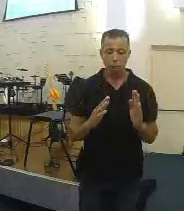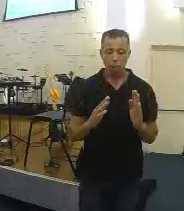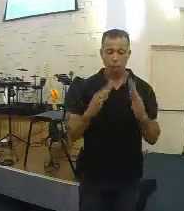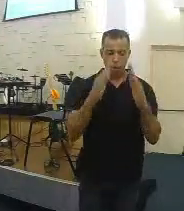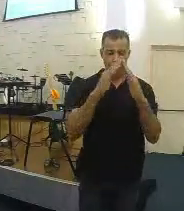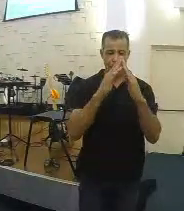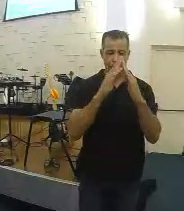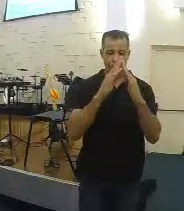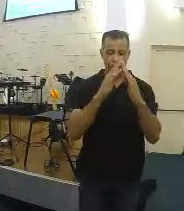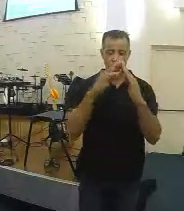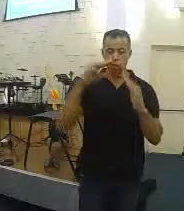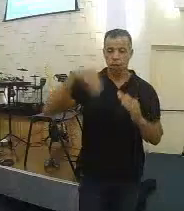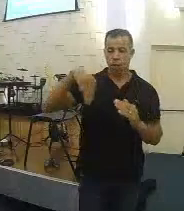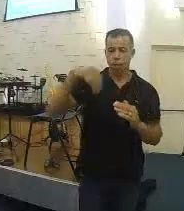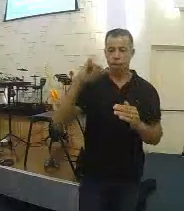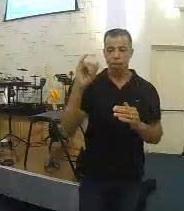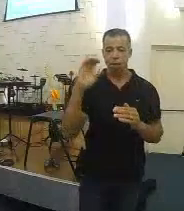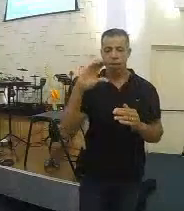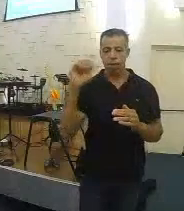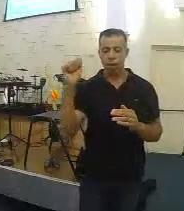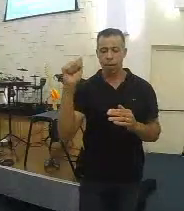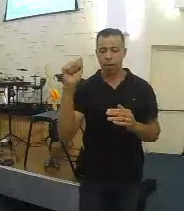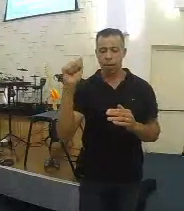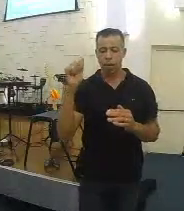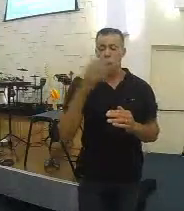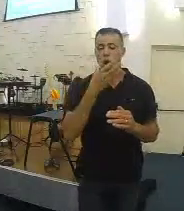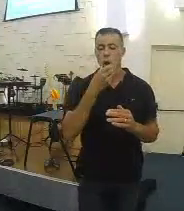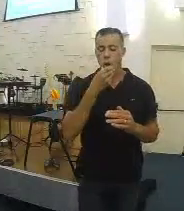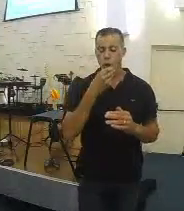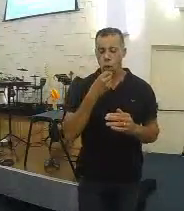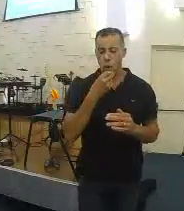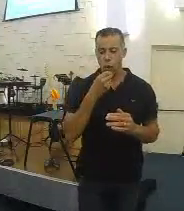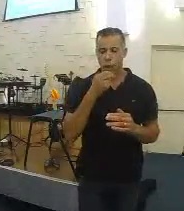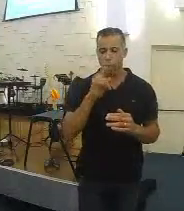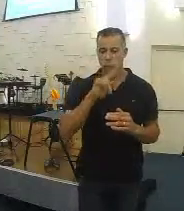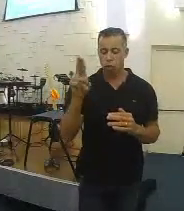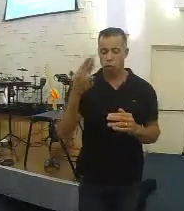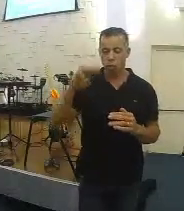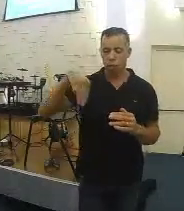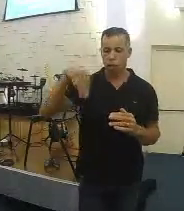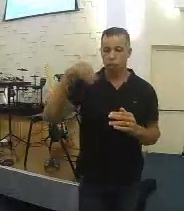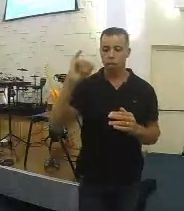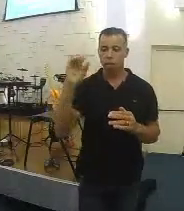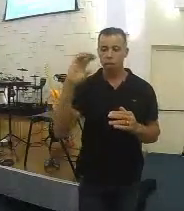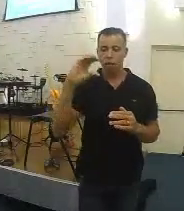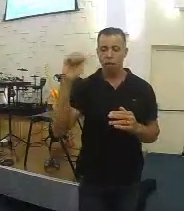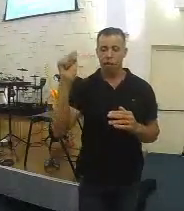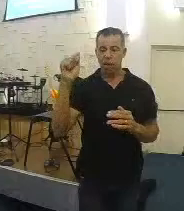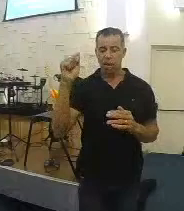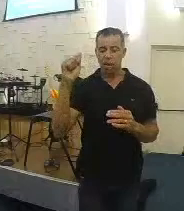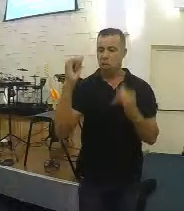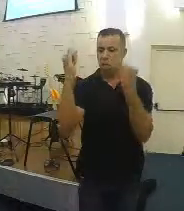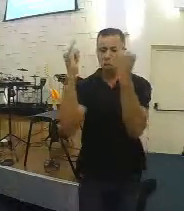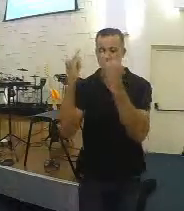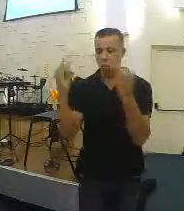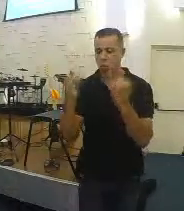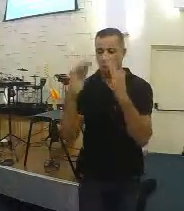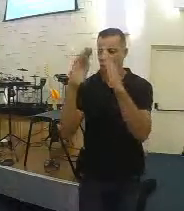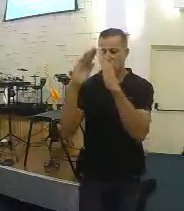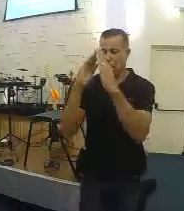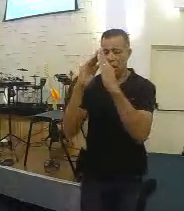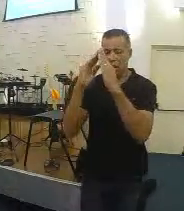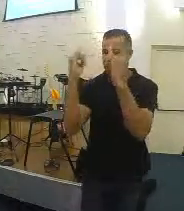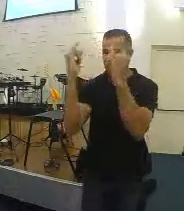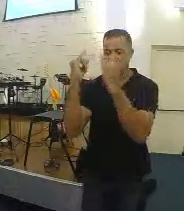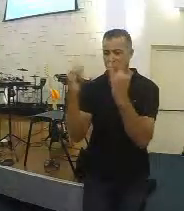Mica. E assim este homem, Mica, veio a ter uma casa de deuses, fez uma estola sacerdotal